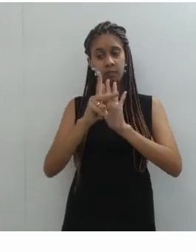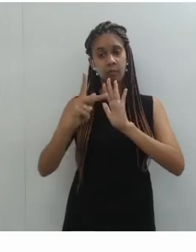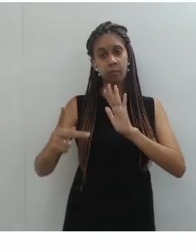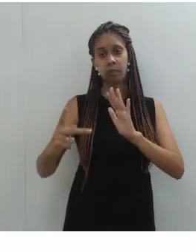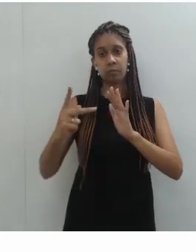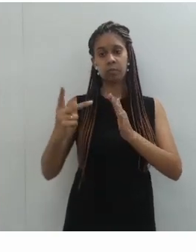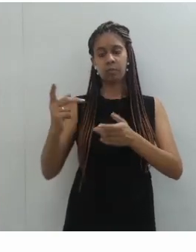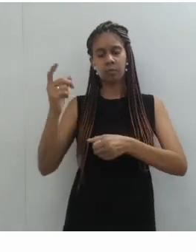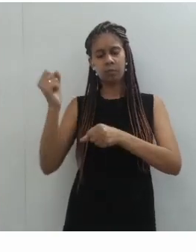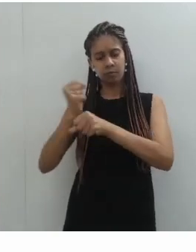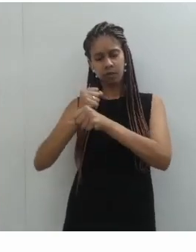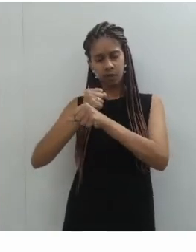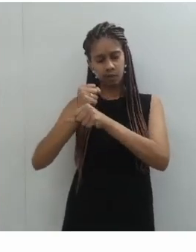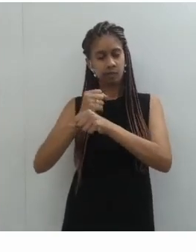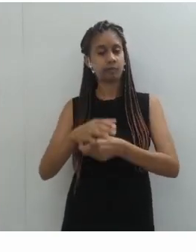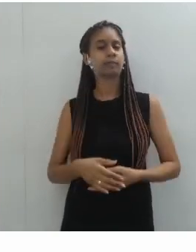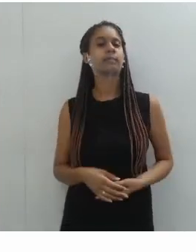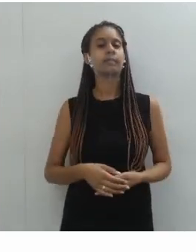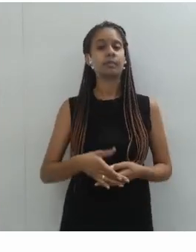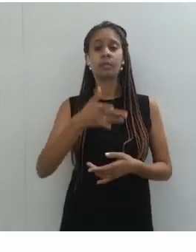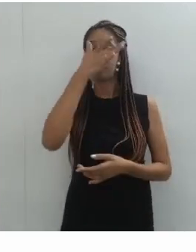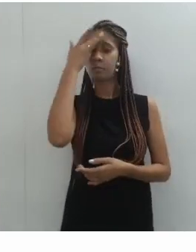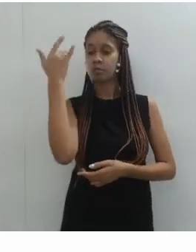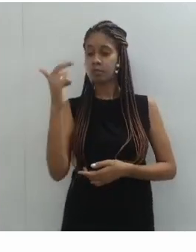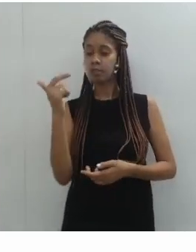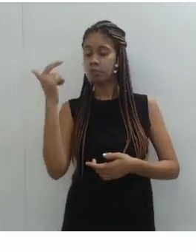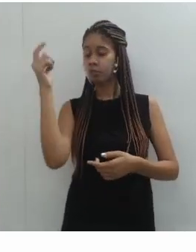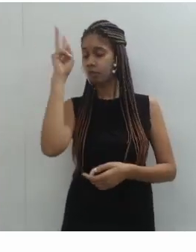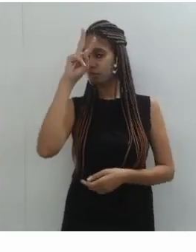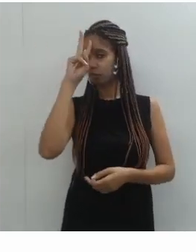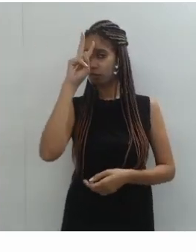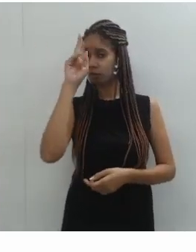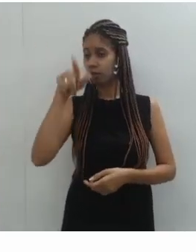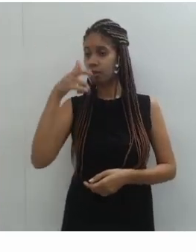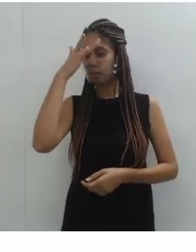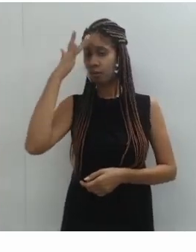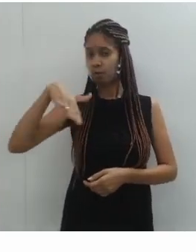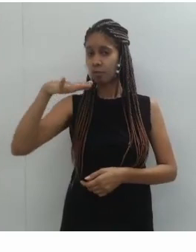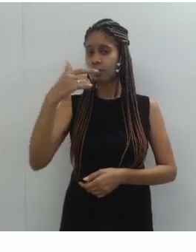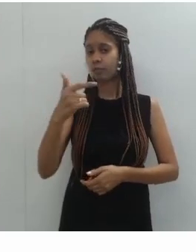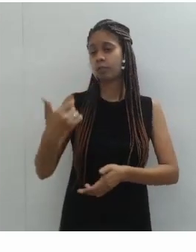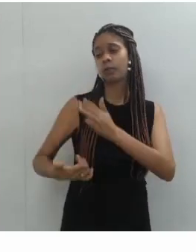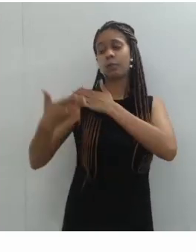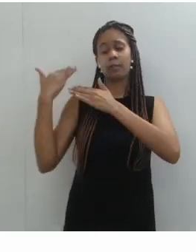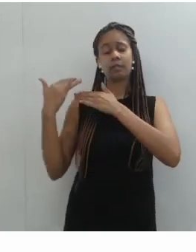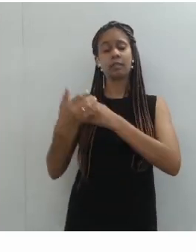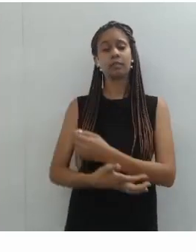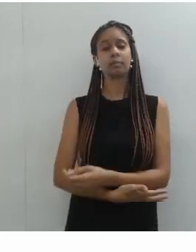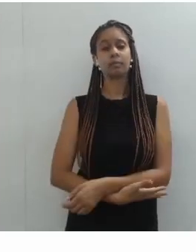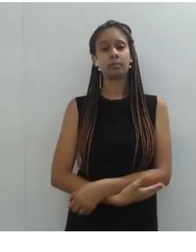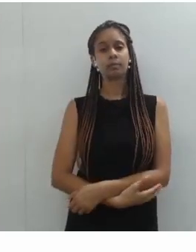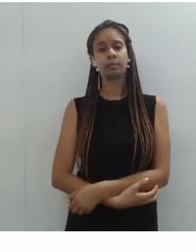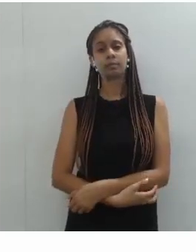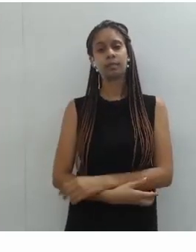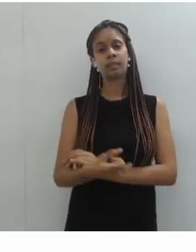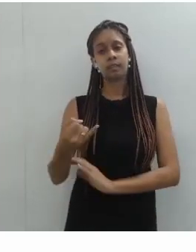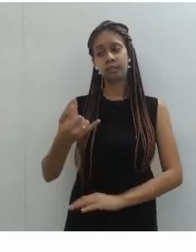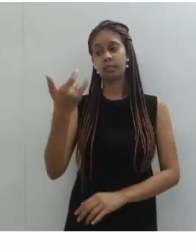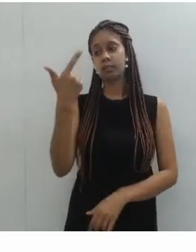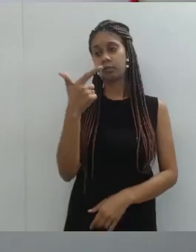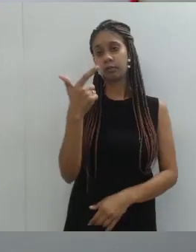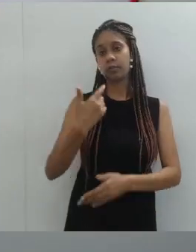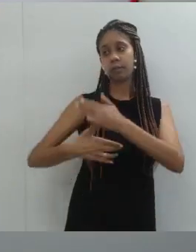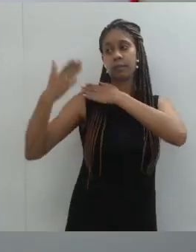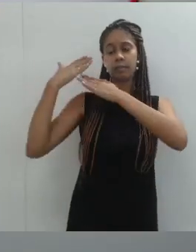tempo. Um povo sem história é um povo sem passado. E sem passado é impossível haver um